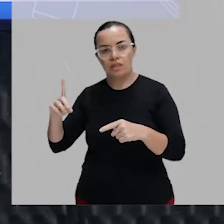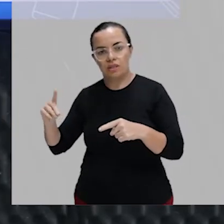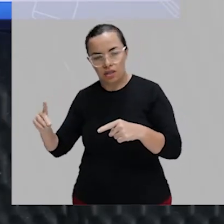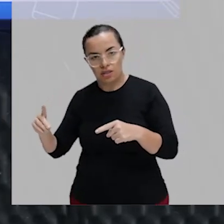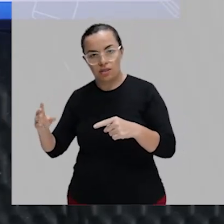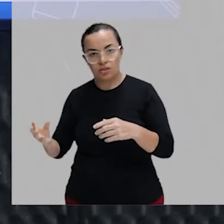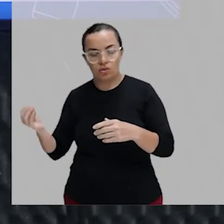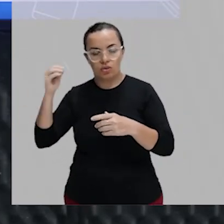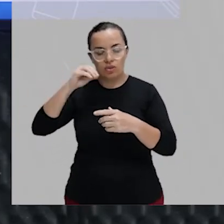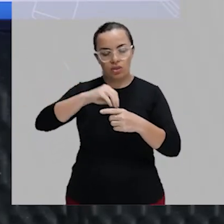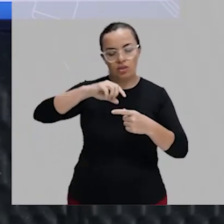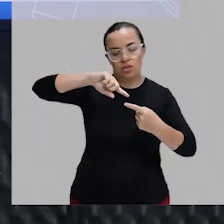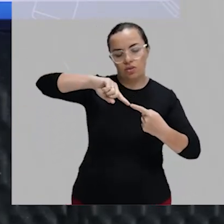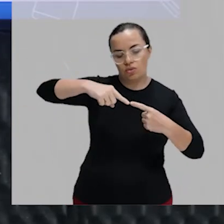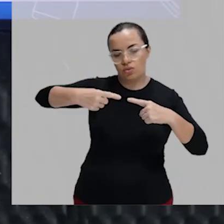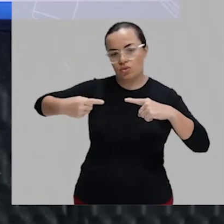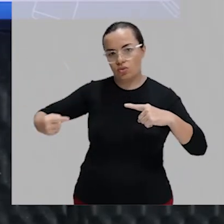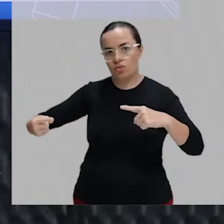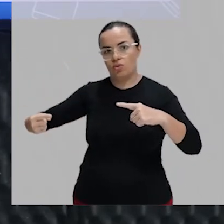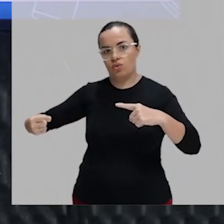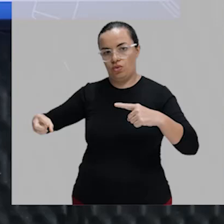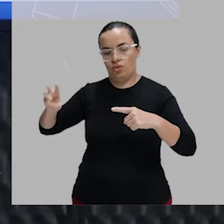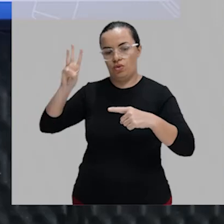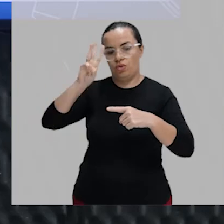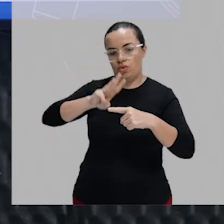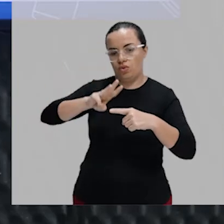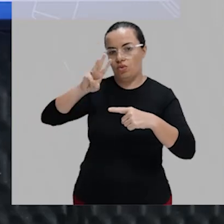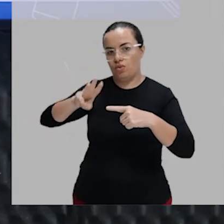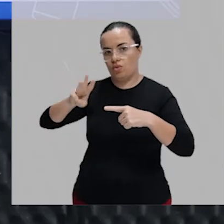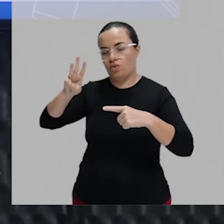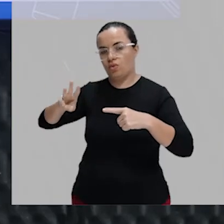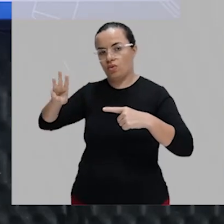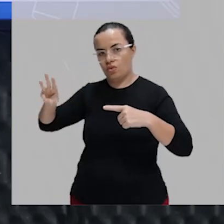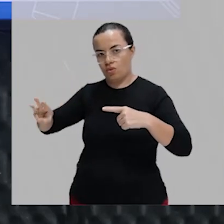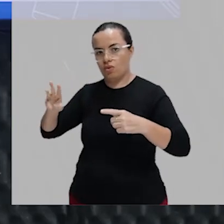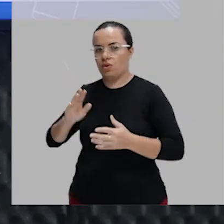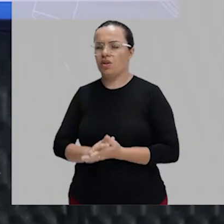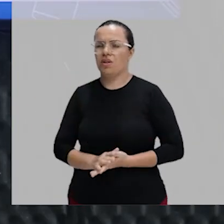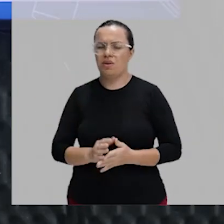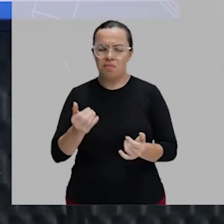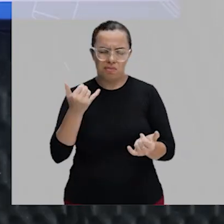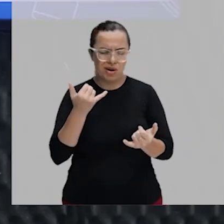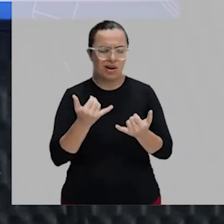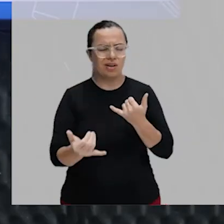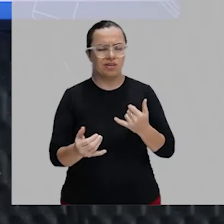ter também uma sequência semelhante no DNA. Então, ele fala o seguinte, ó.